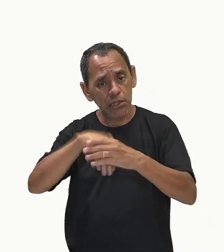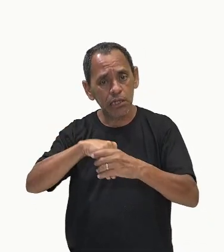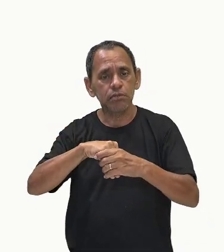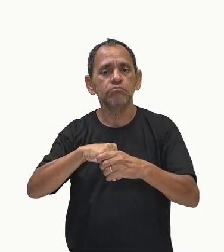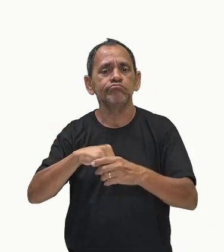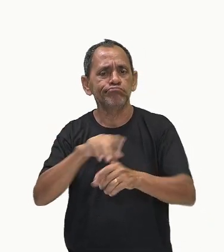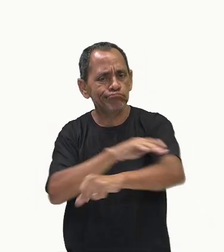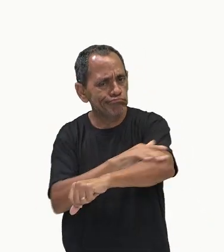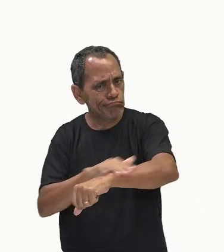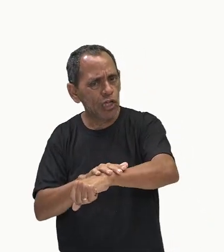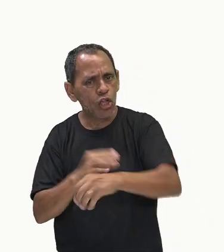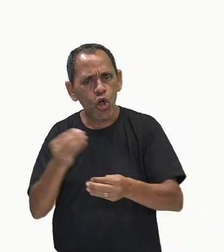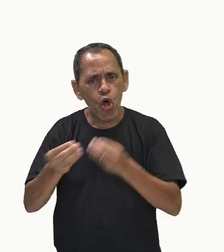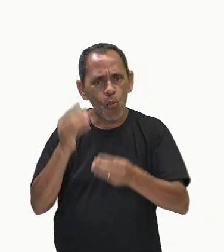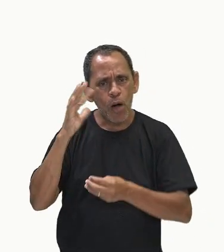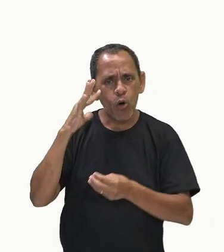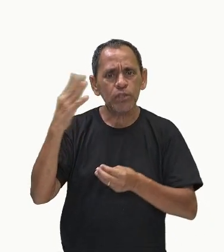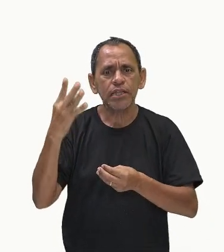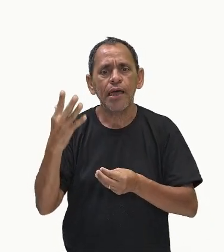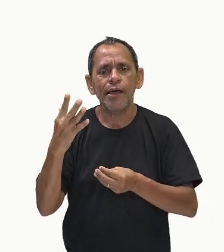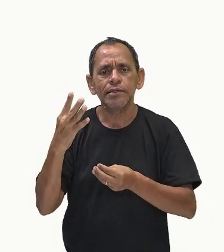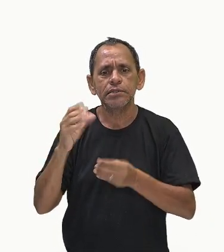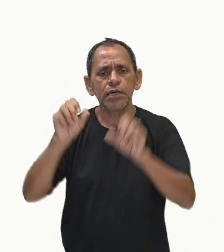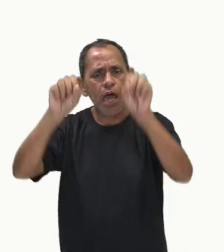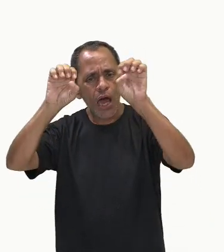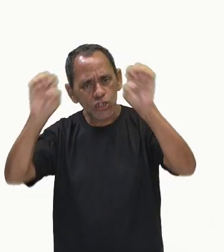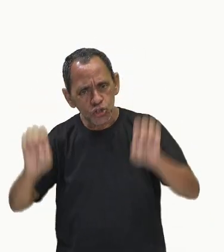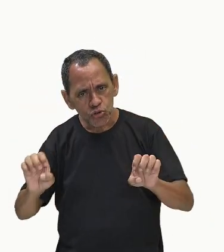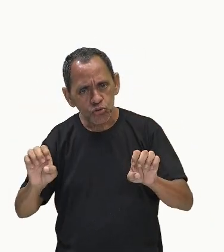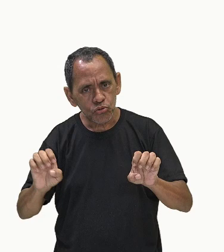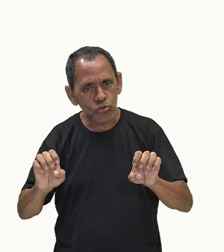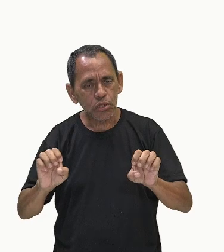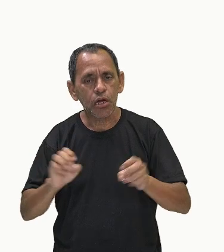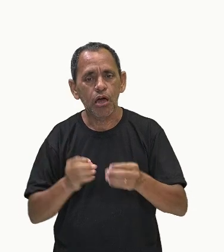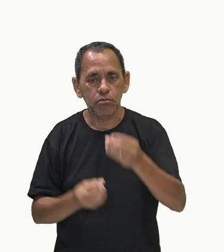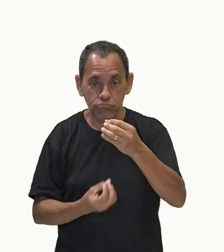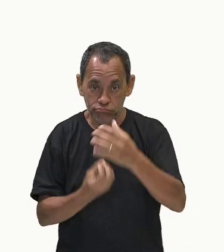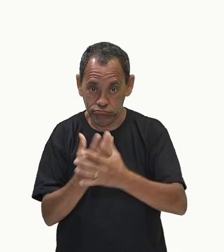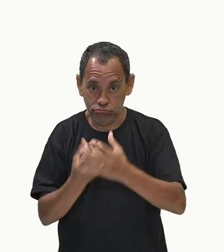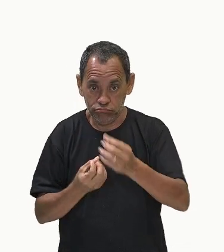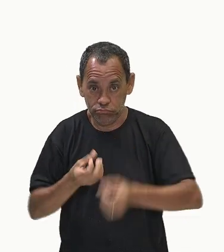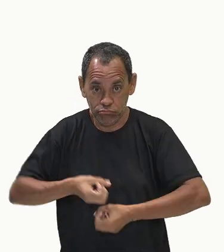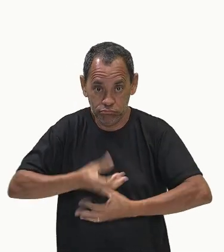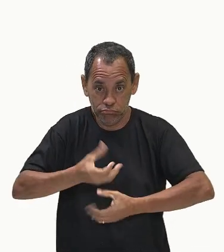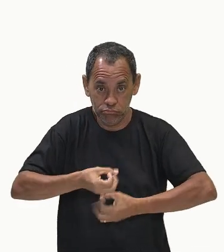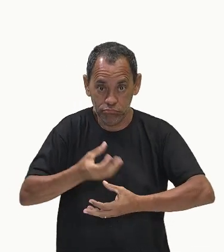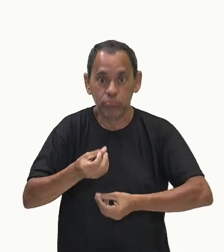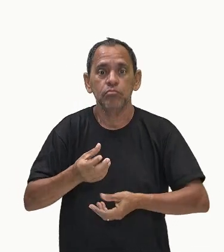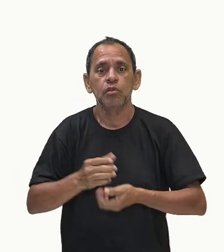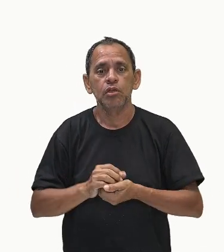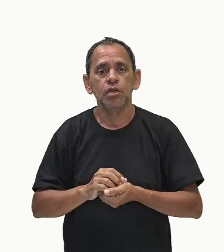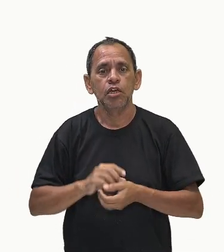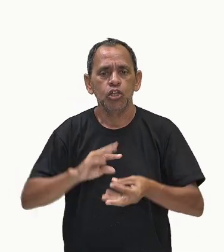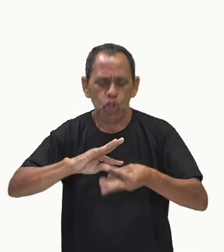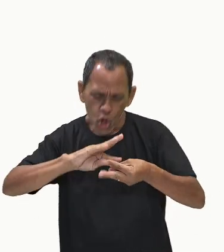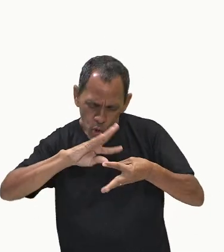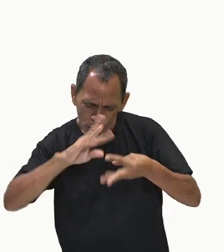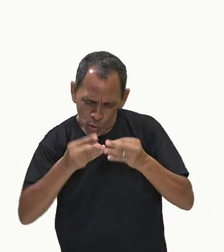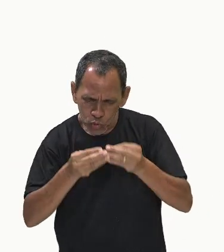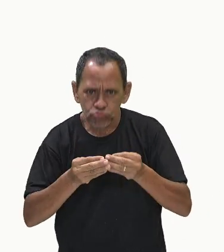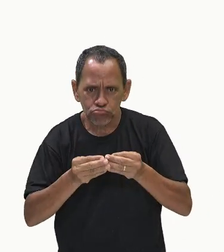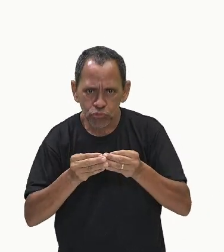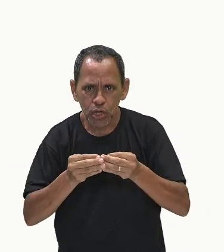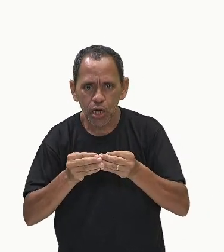como ocorre a estrutura onde é produzida a substância que vai ser